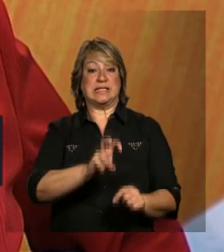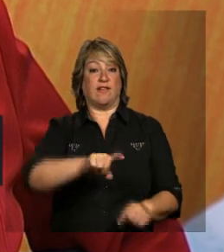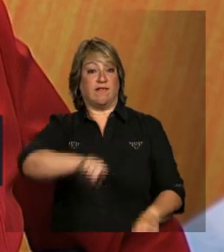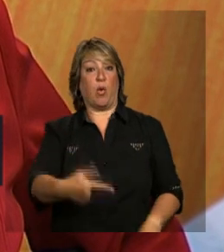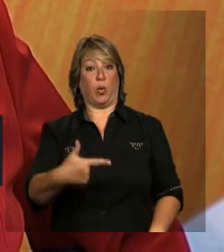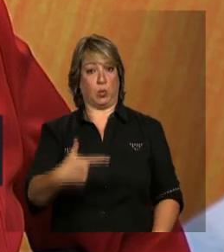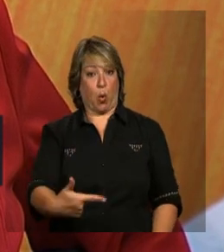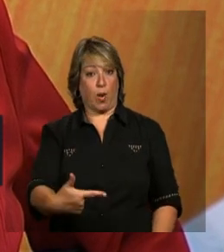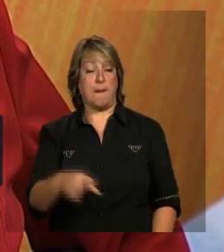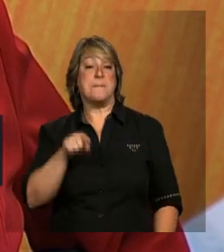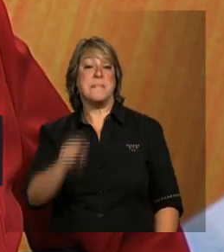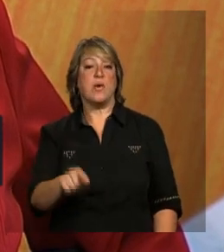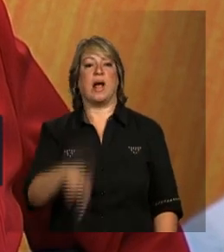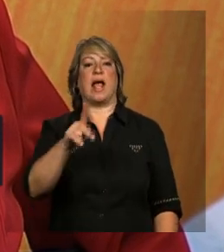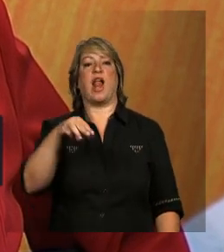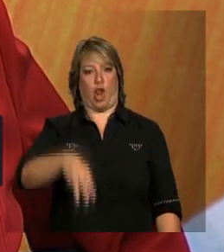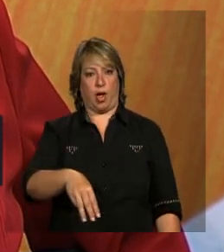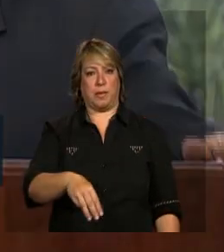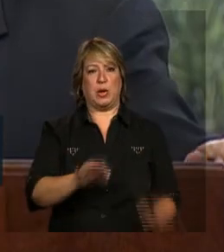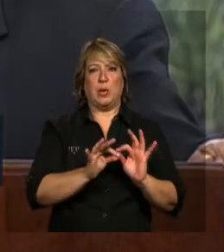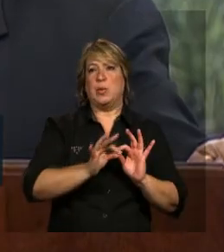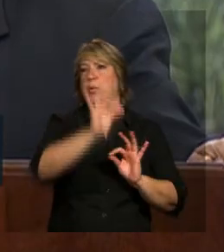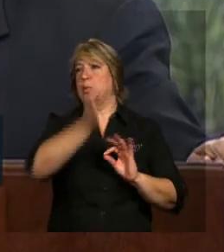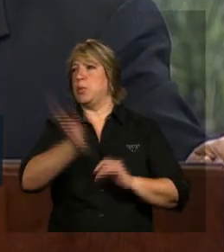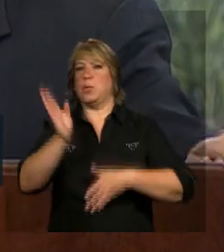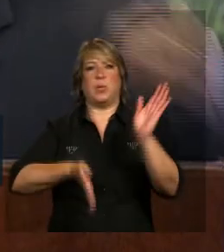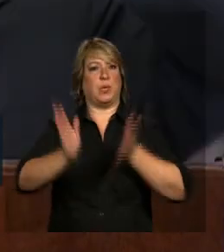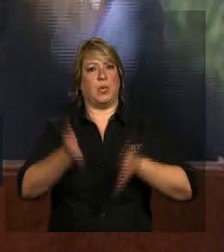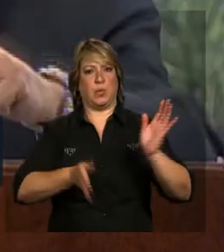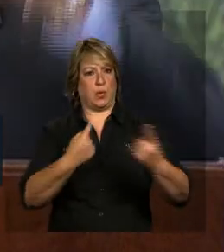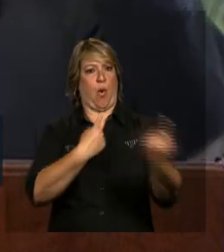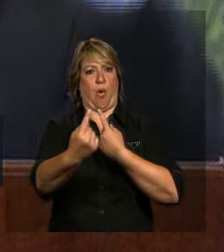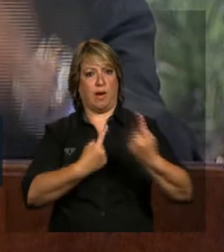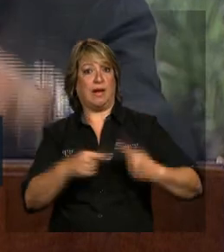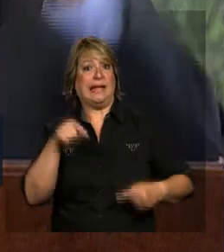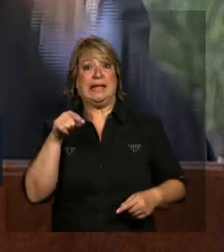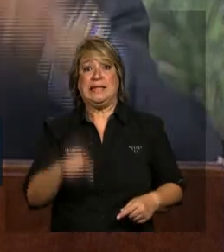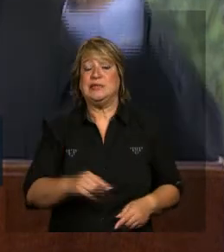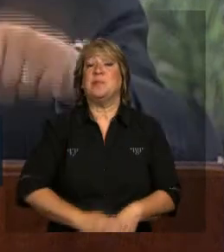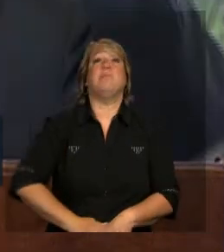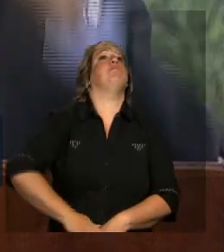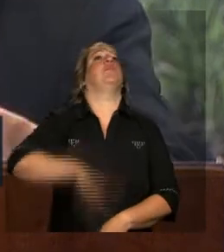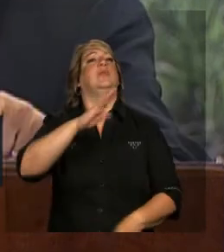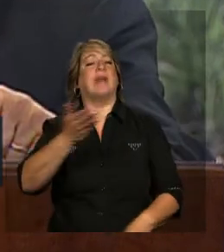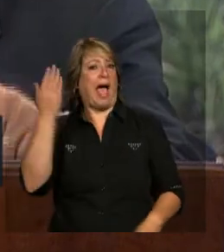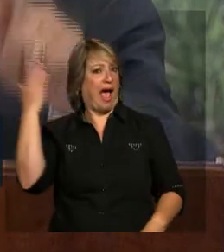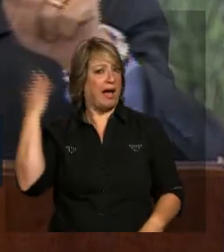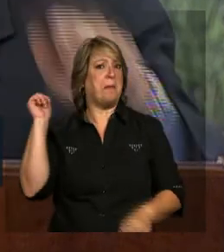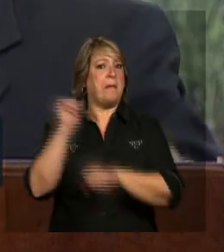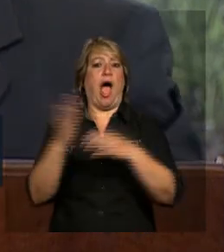5,2 mil km de rodovias em concessões isso é mais do que tudo que já foi feito